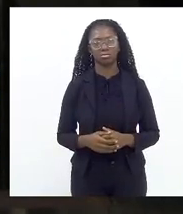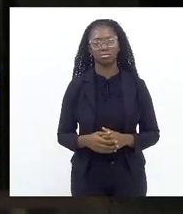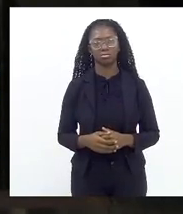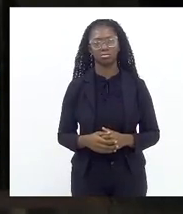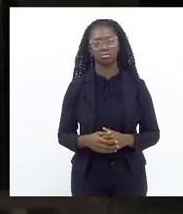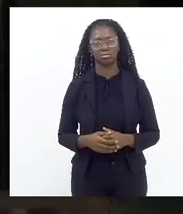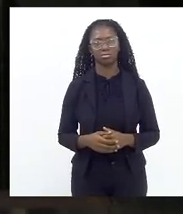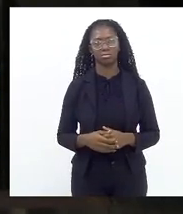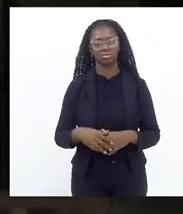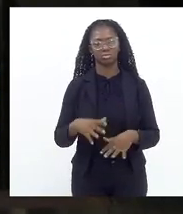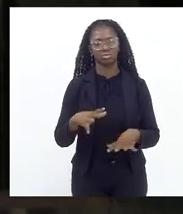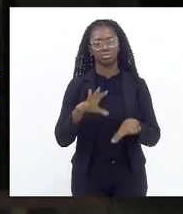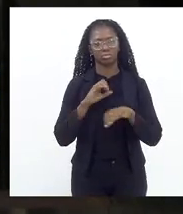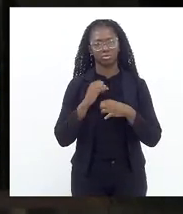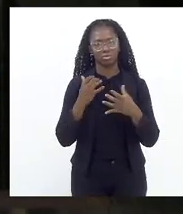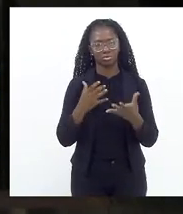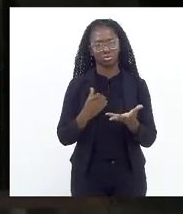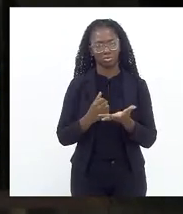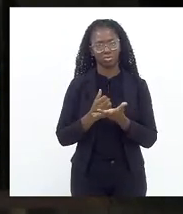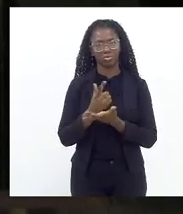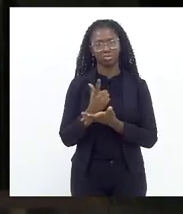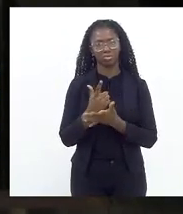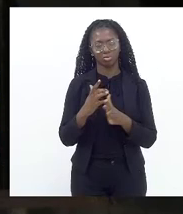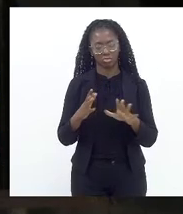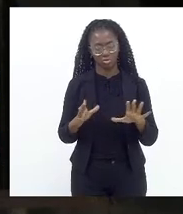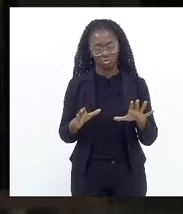de kits